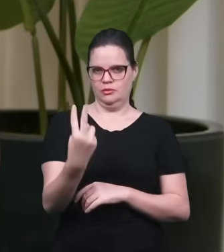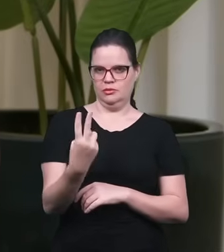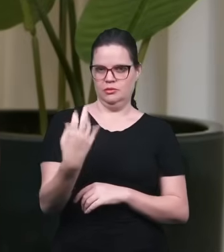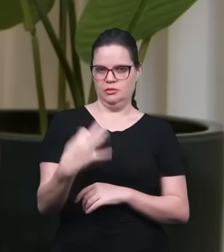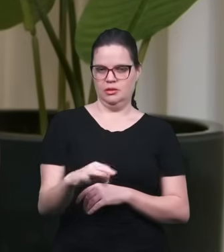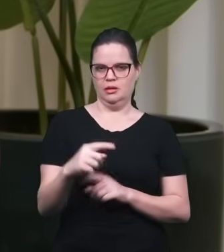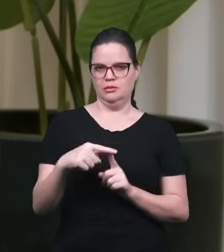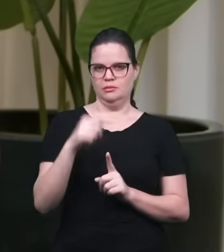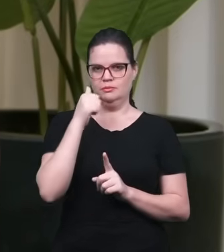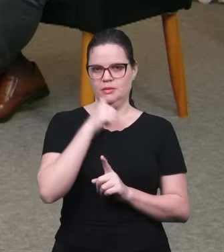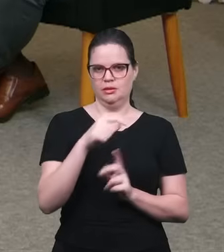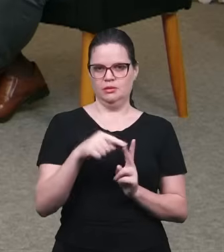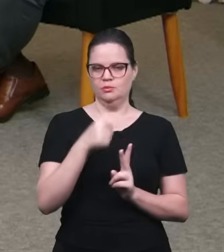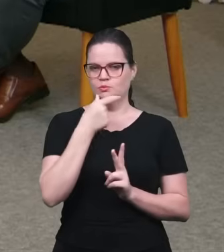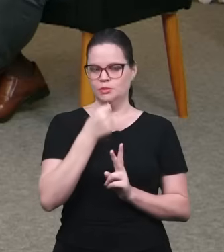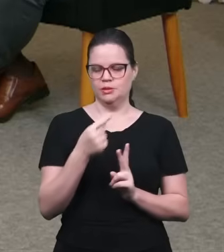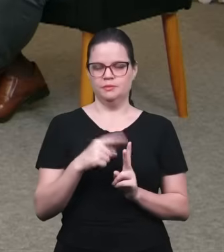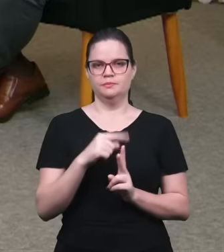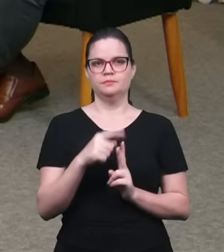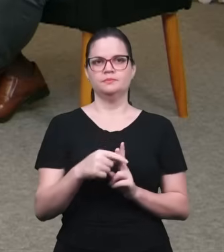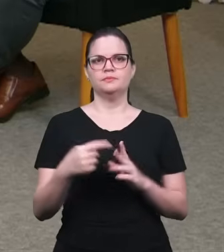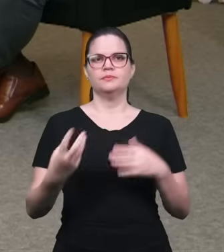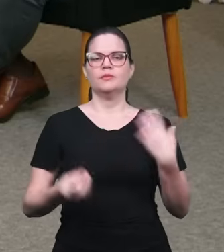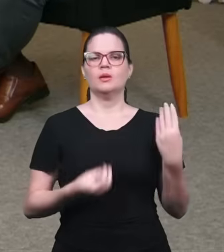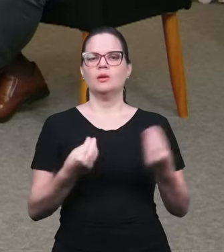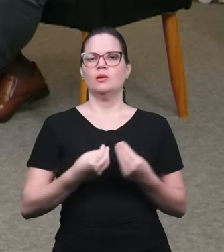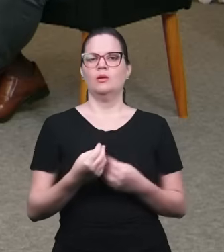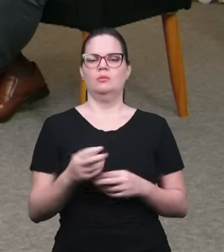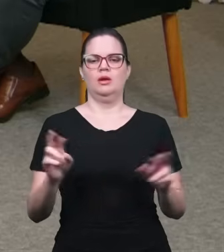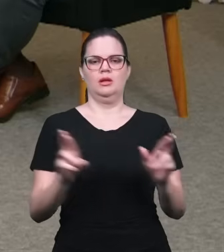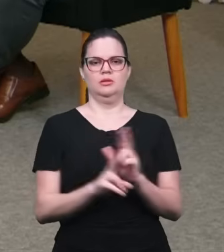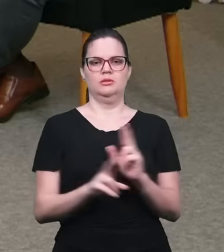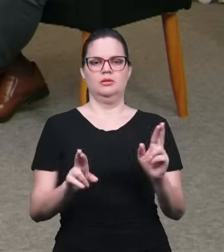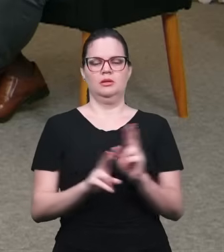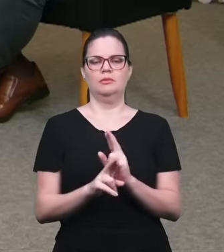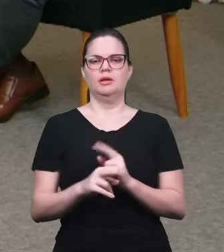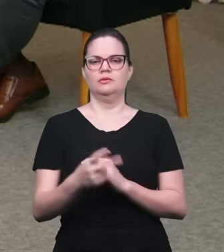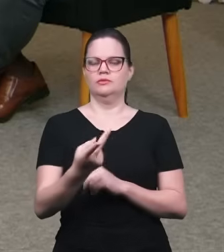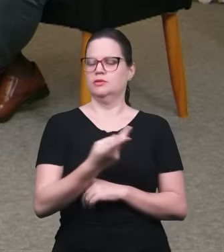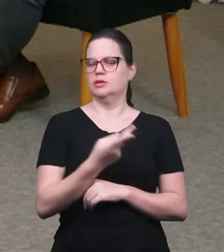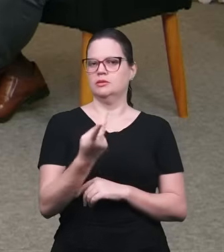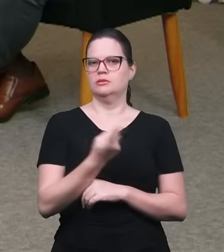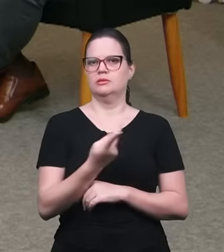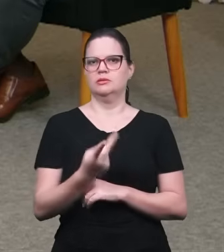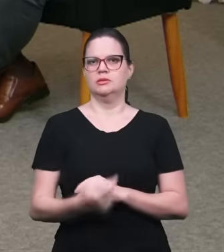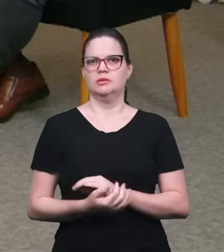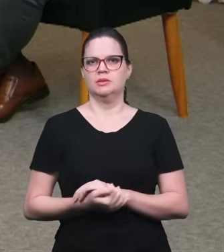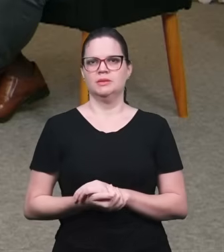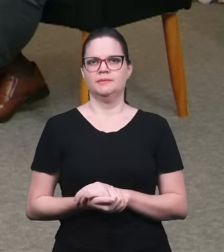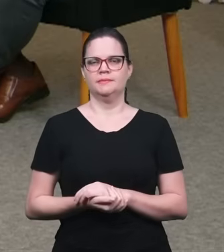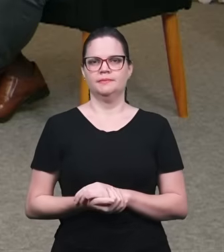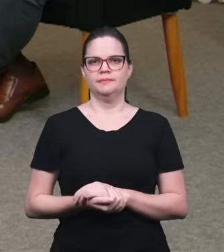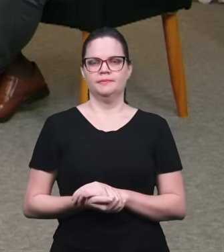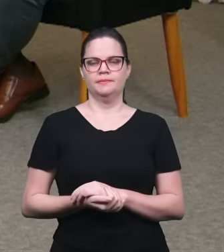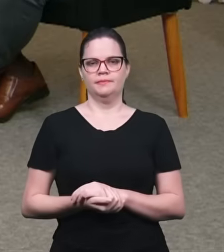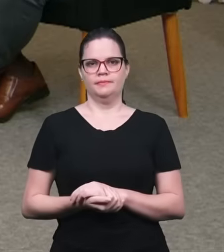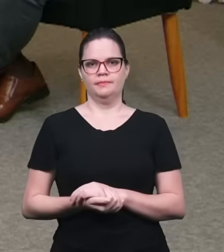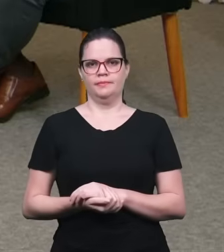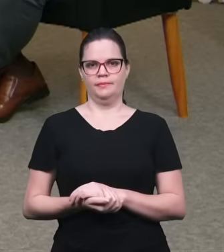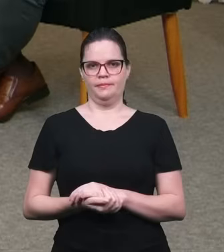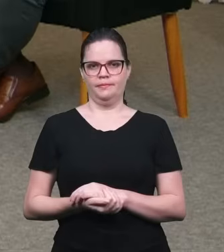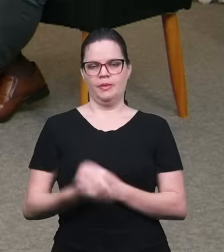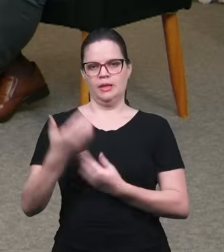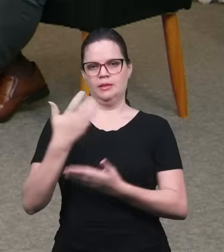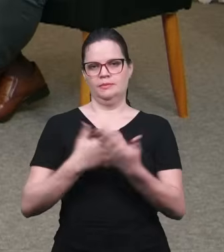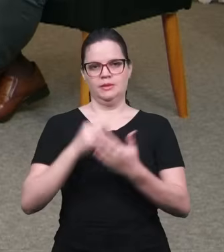filhos maravilhosos. Como que é a vida conjugal hoje de vocês na presença do